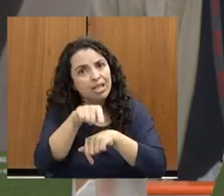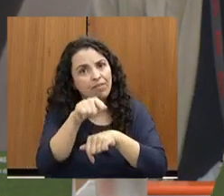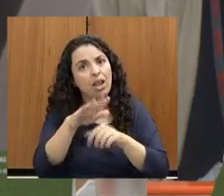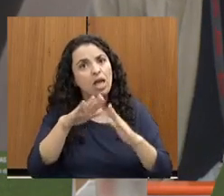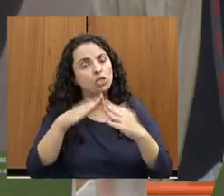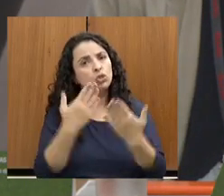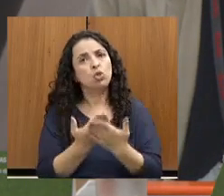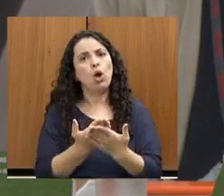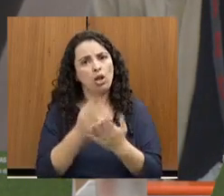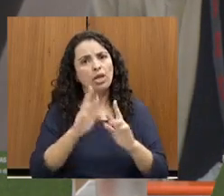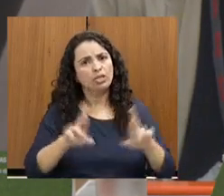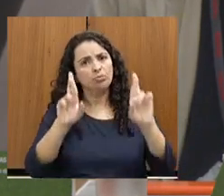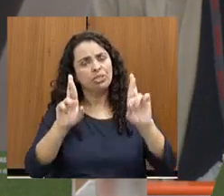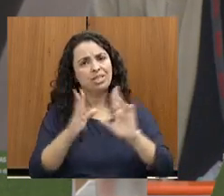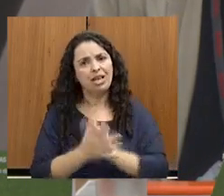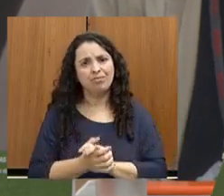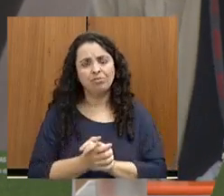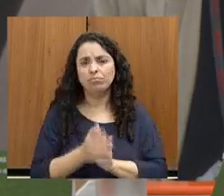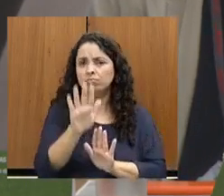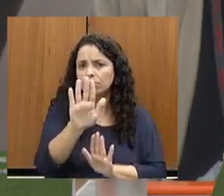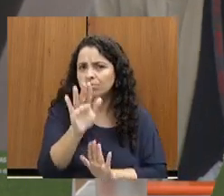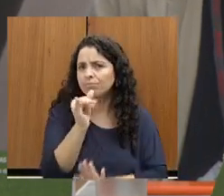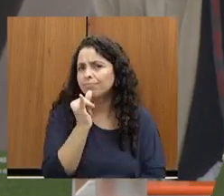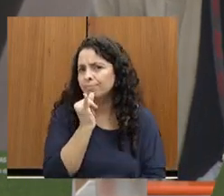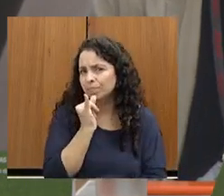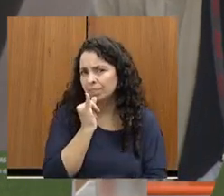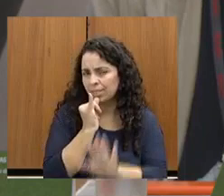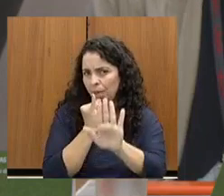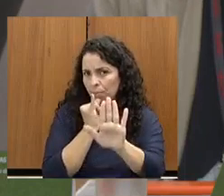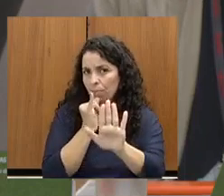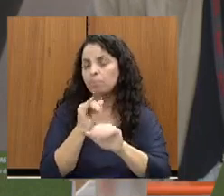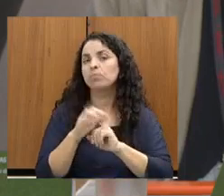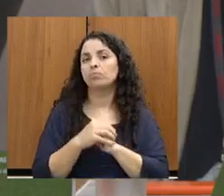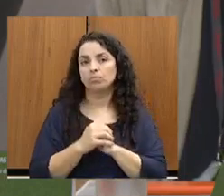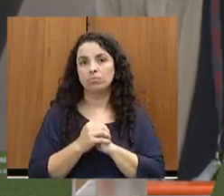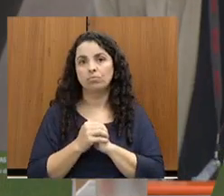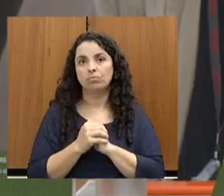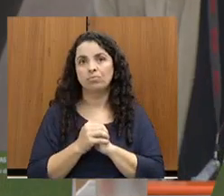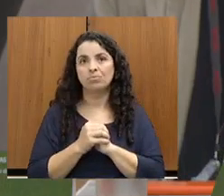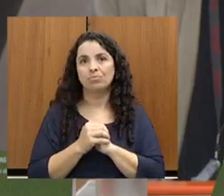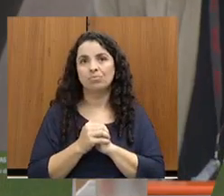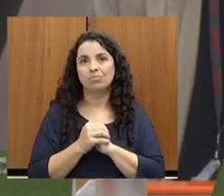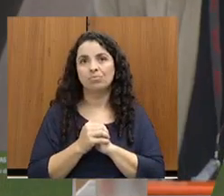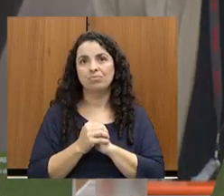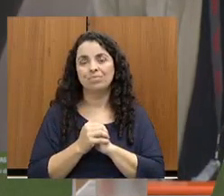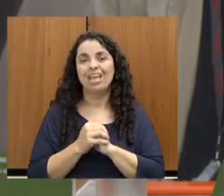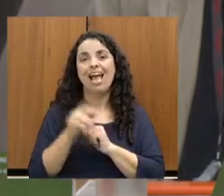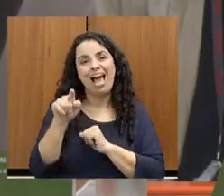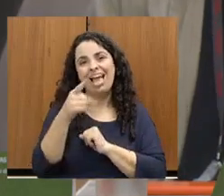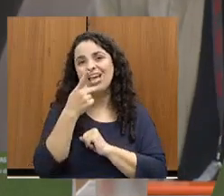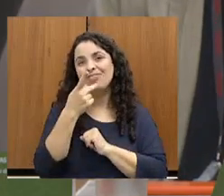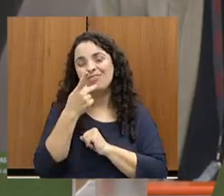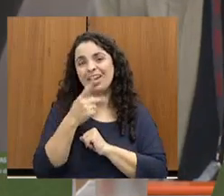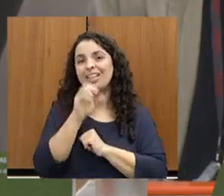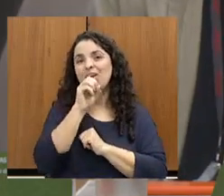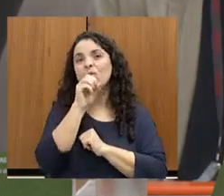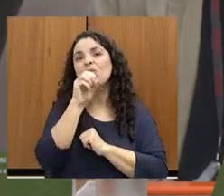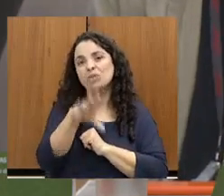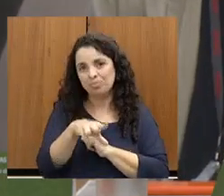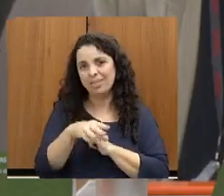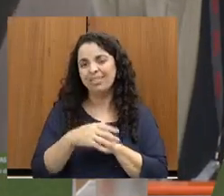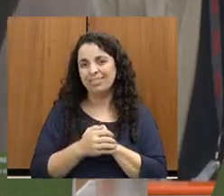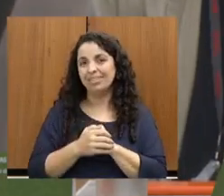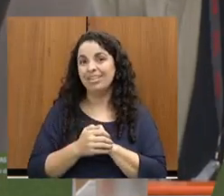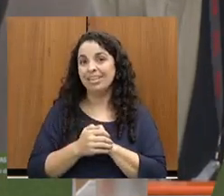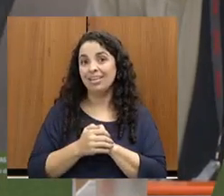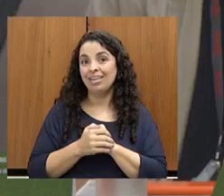Aqui, peço licença para dar um exemplo. E aí, a cuspida que eu já mencionei. Isso foi levado